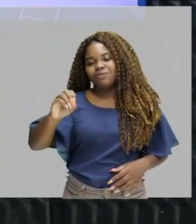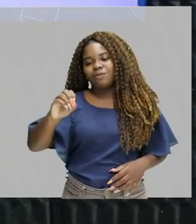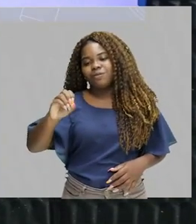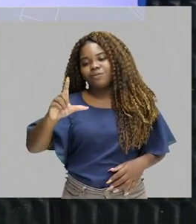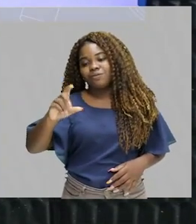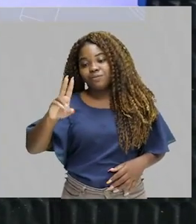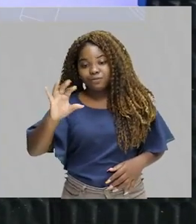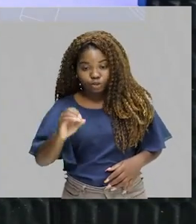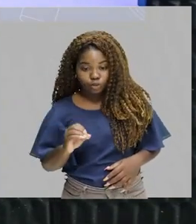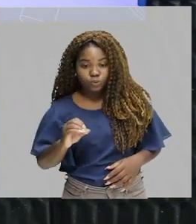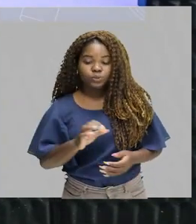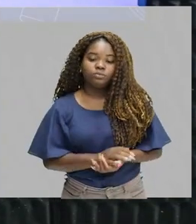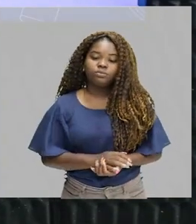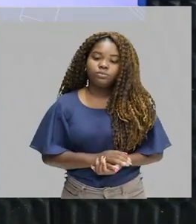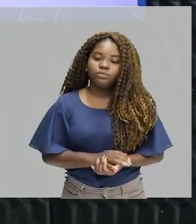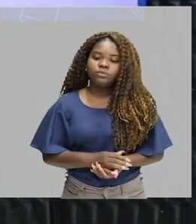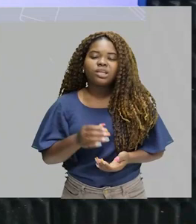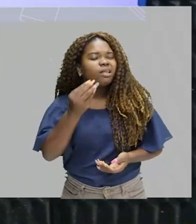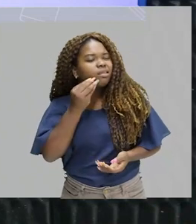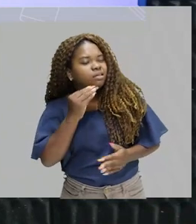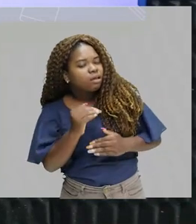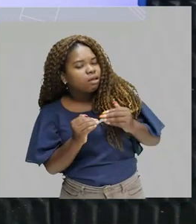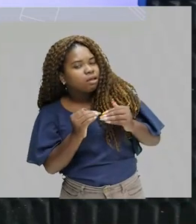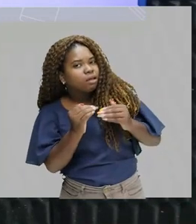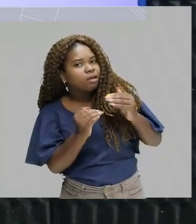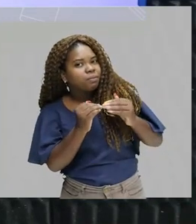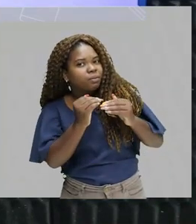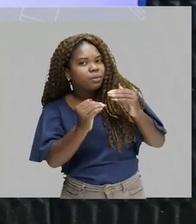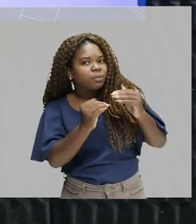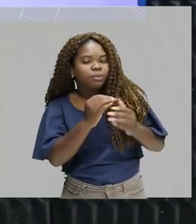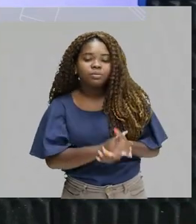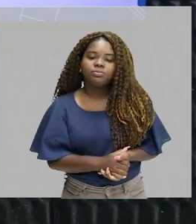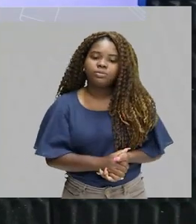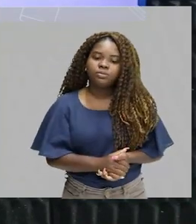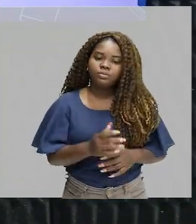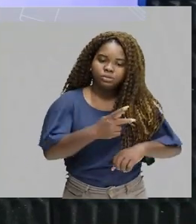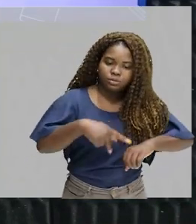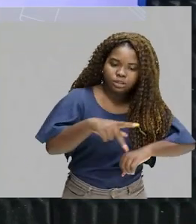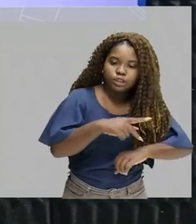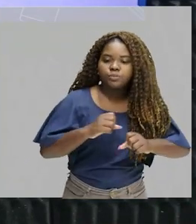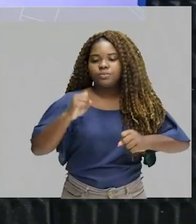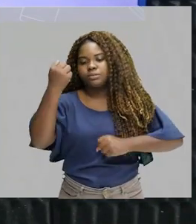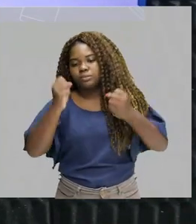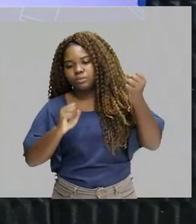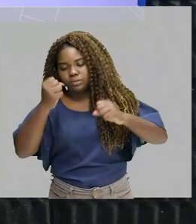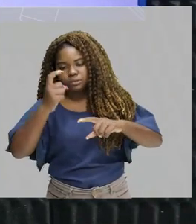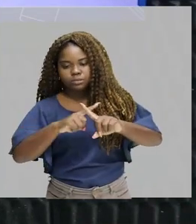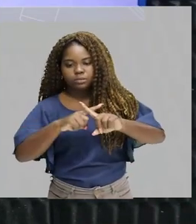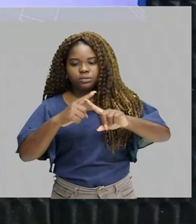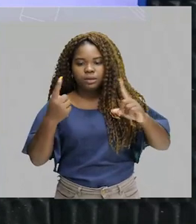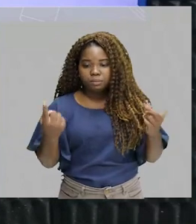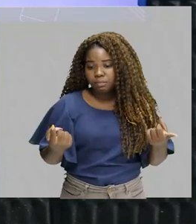emergente tá o Brasil está aí nesse grupo de países emergentes nós somos um país industrializado mas não somos